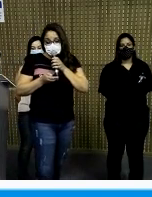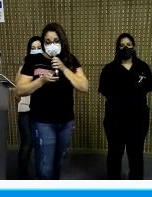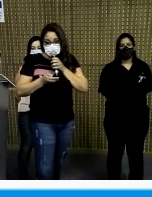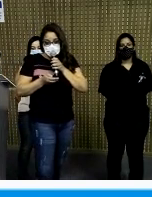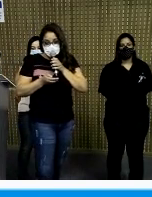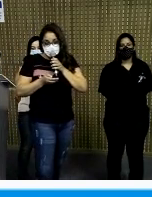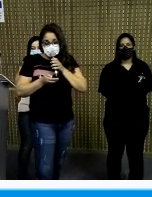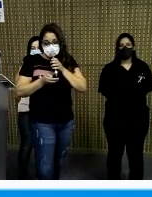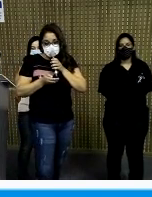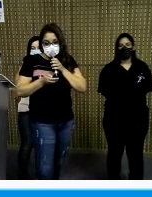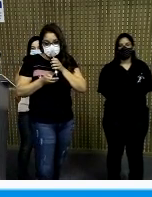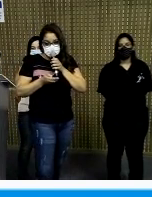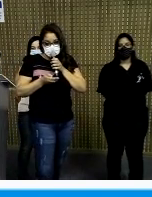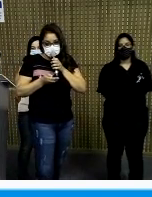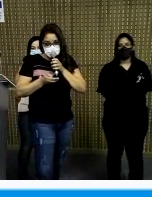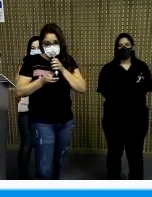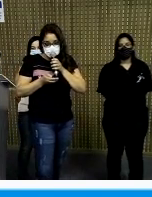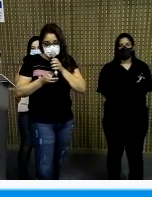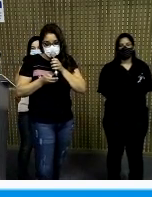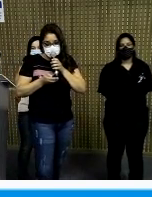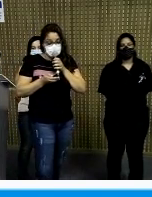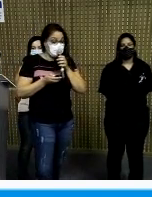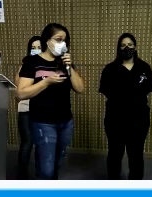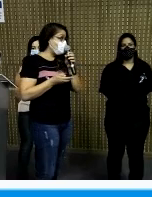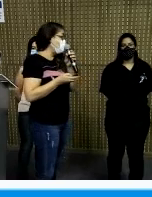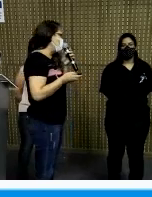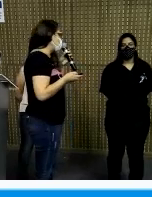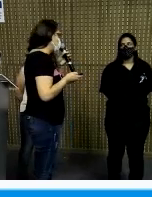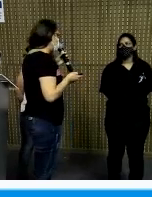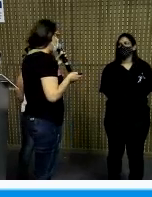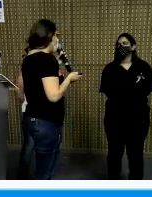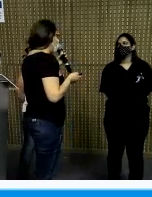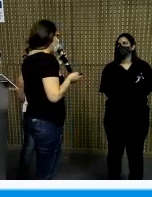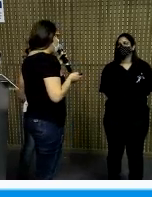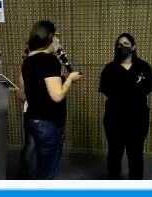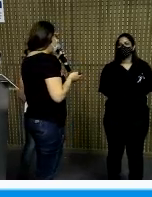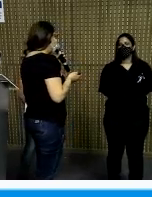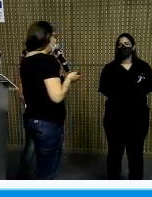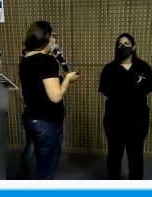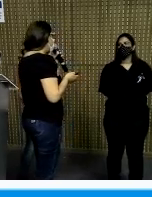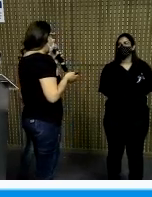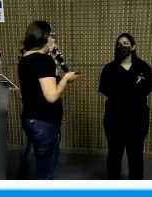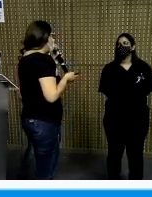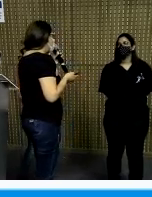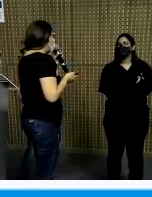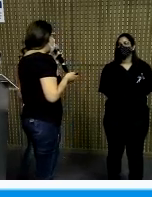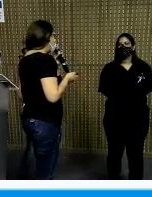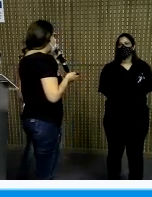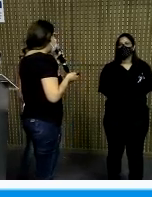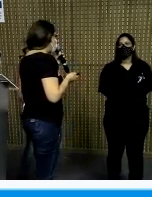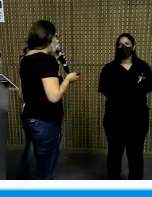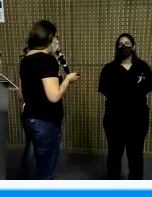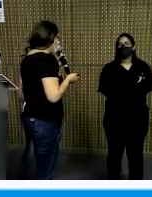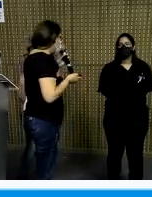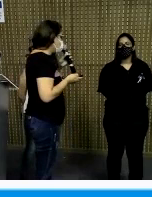Então, o Parque dos Laranjais não faz parte mais do nosso território, e nós tínhamos alguns pacientes